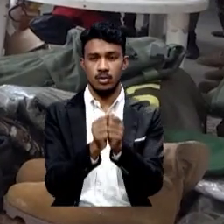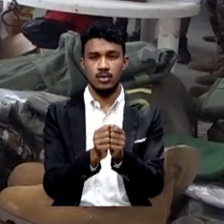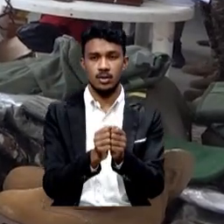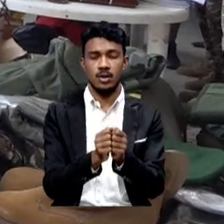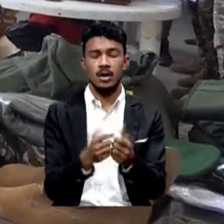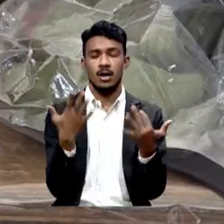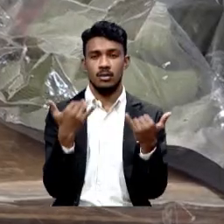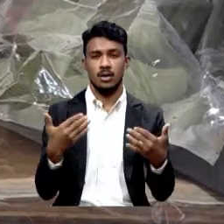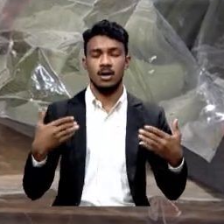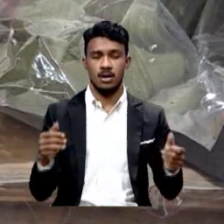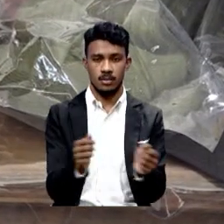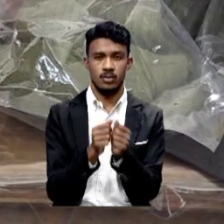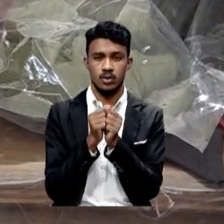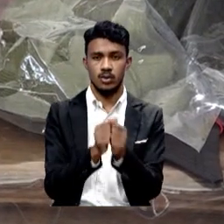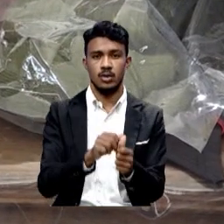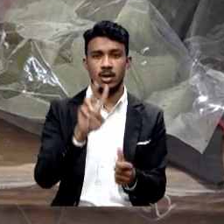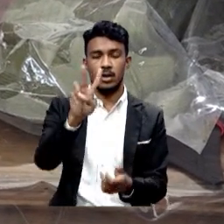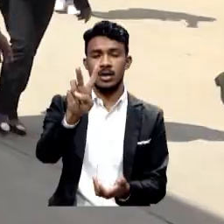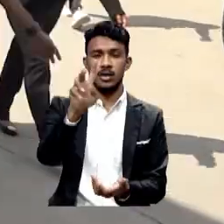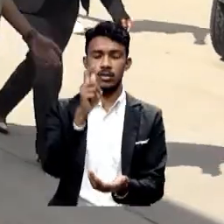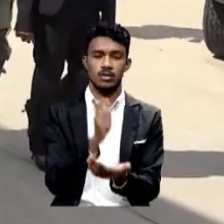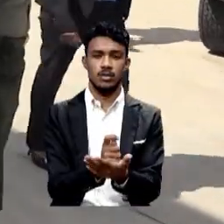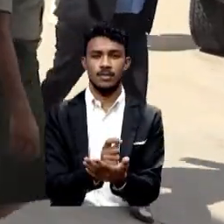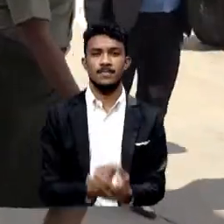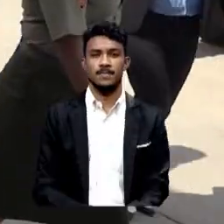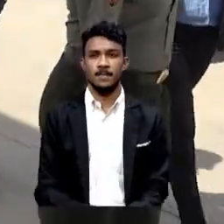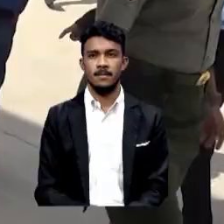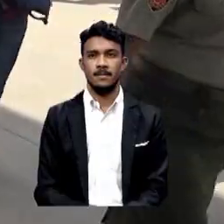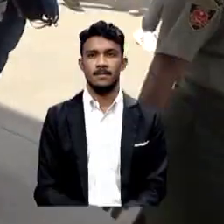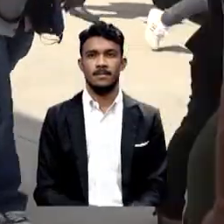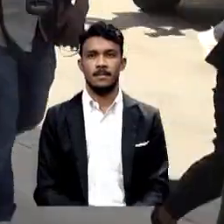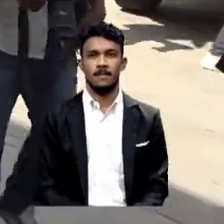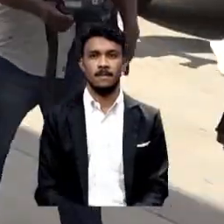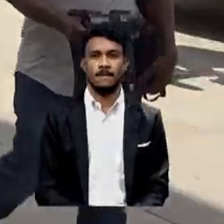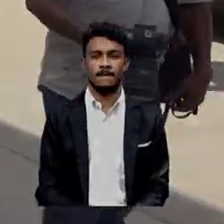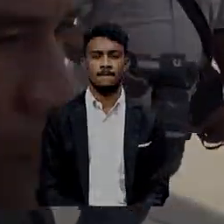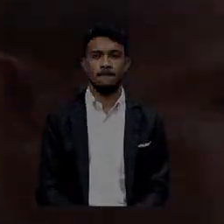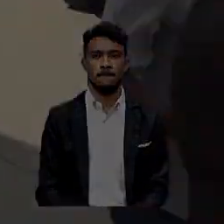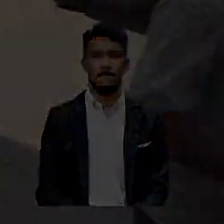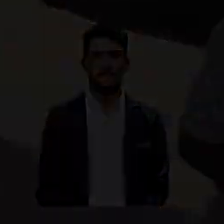Daudaune, Hamutuk, Rihon Ruaresin. Bem-vinda, Ximenes, GMN.